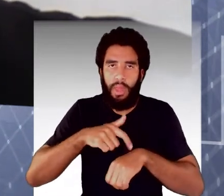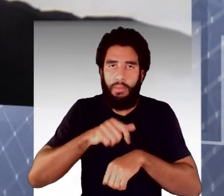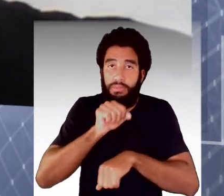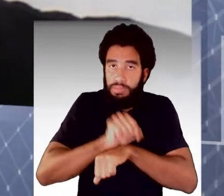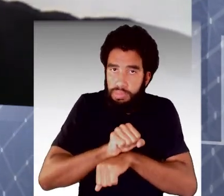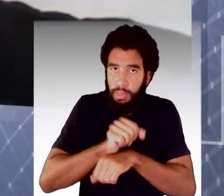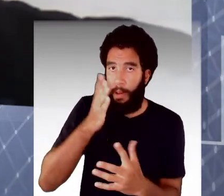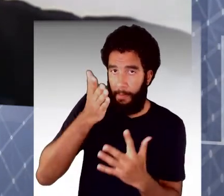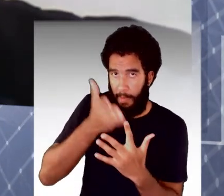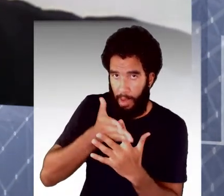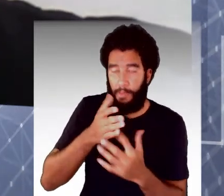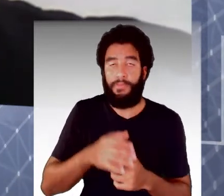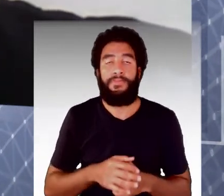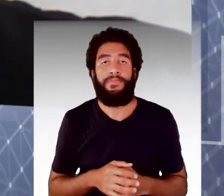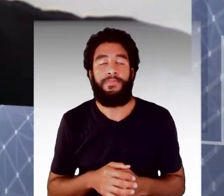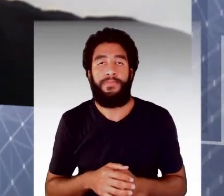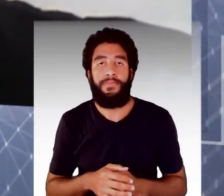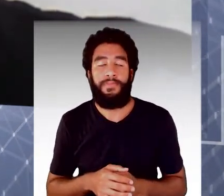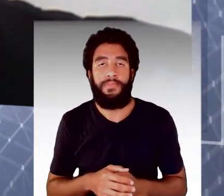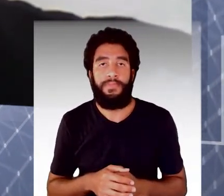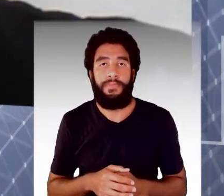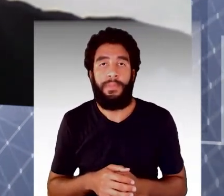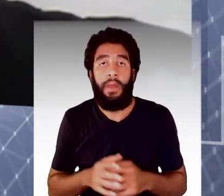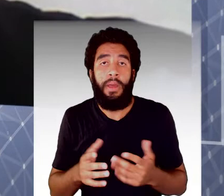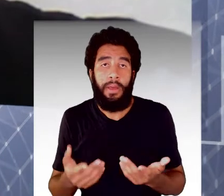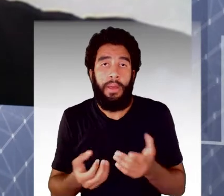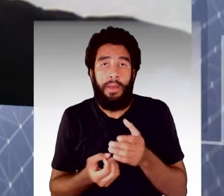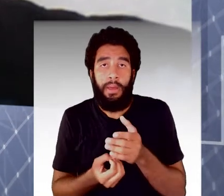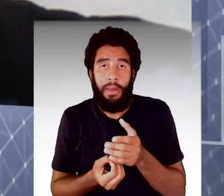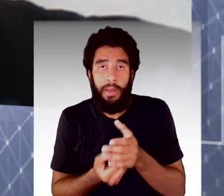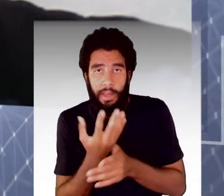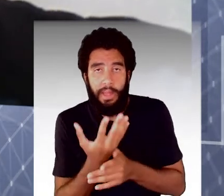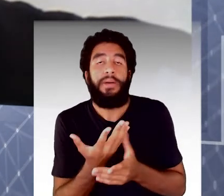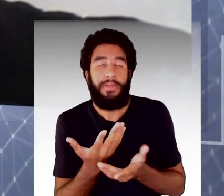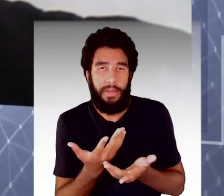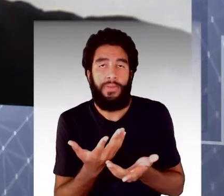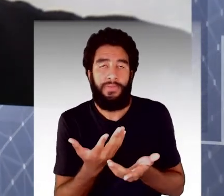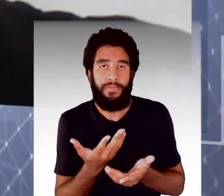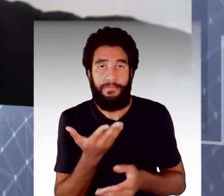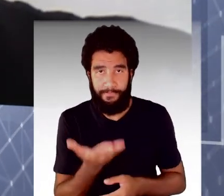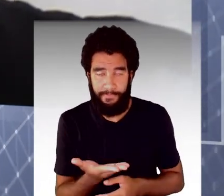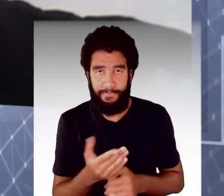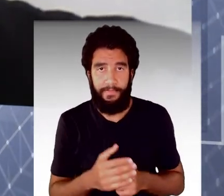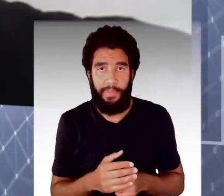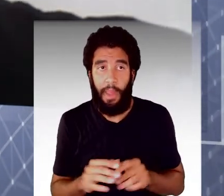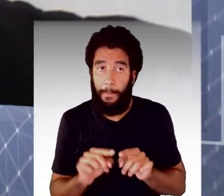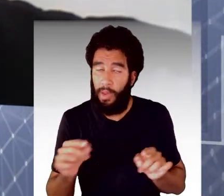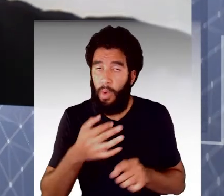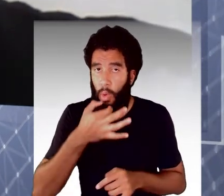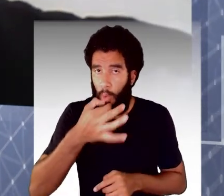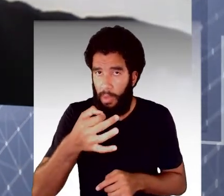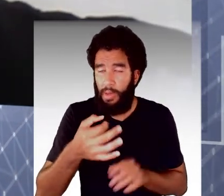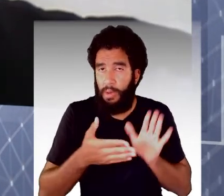de lesionados. Então, na minha opinião, o que a proposta patronal traz é um retrocesso tremendo e, mais do que isso,